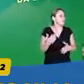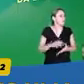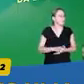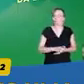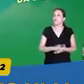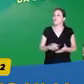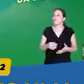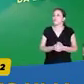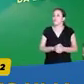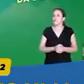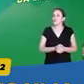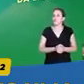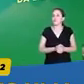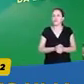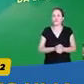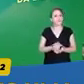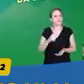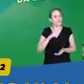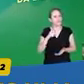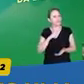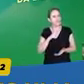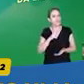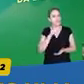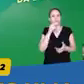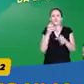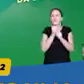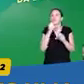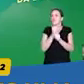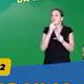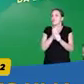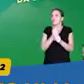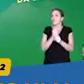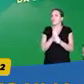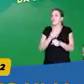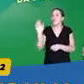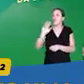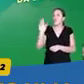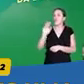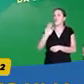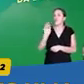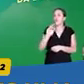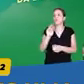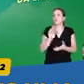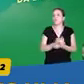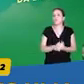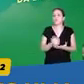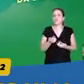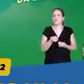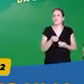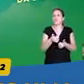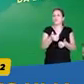de comer picanha, né? Essa narrativa a gente viu ali. Eu fiz uma conta aqui, tá? No governo Lula, gente, o ano 2010, o